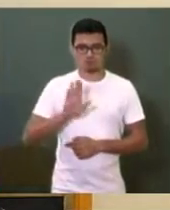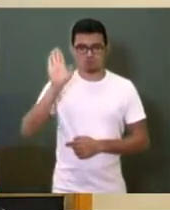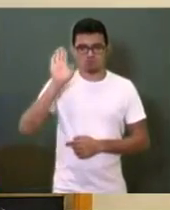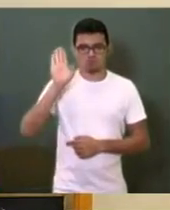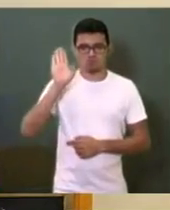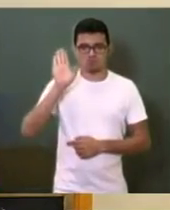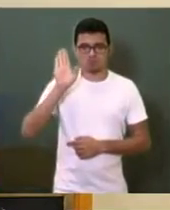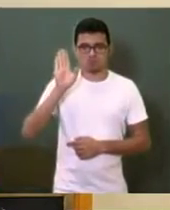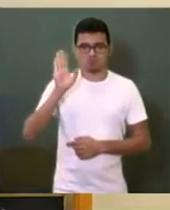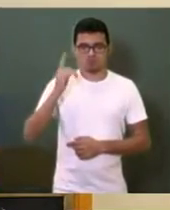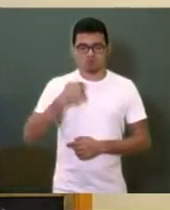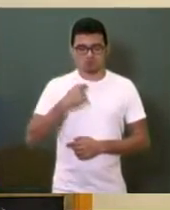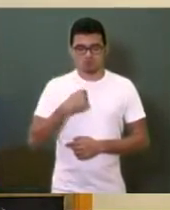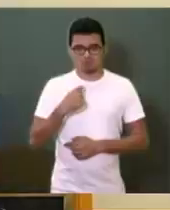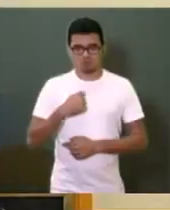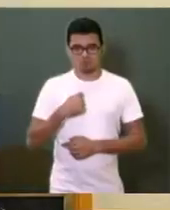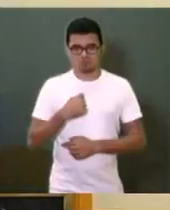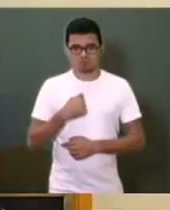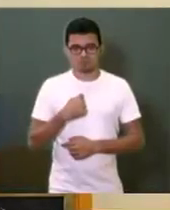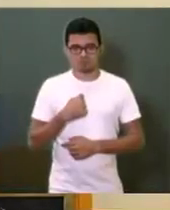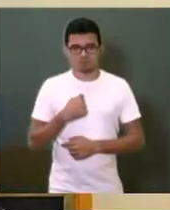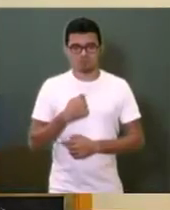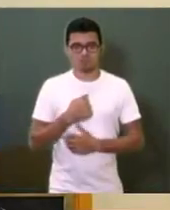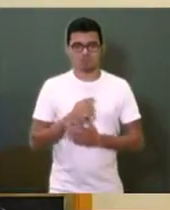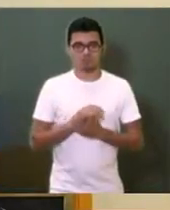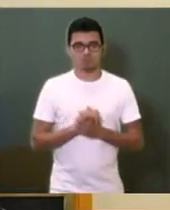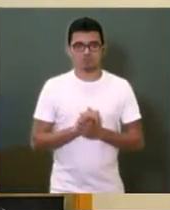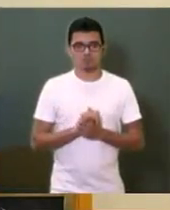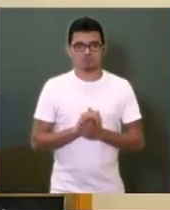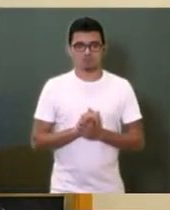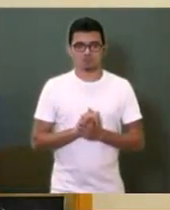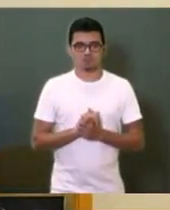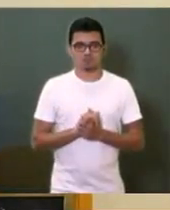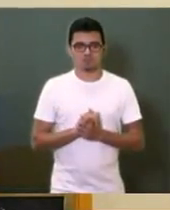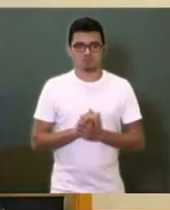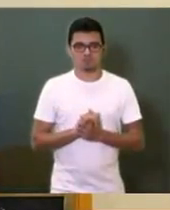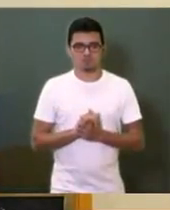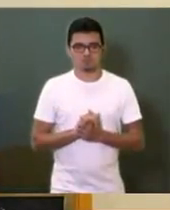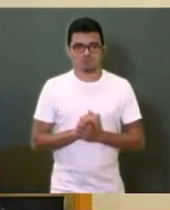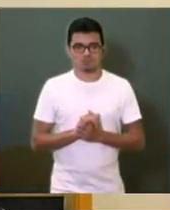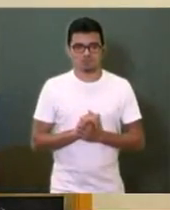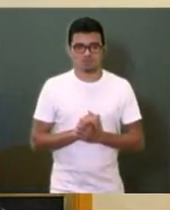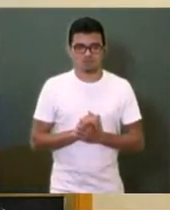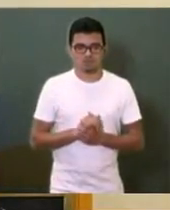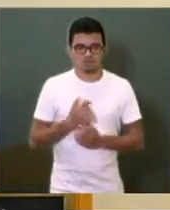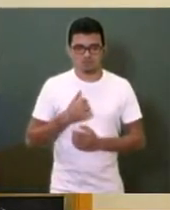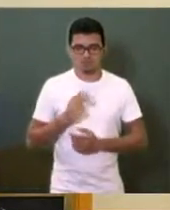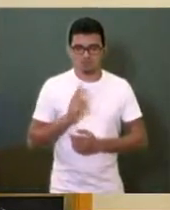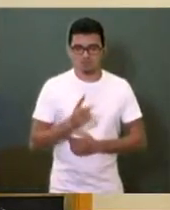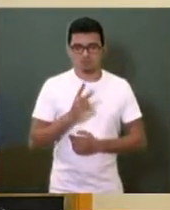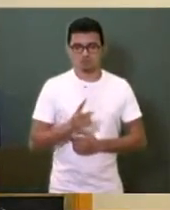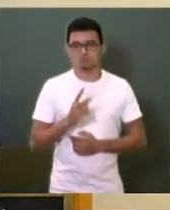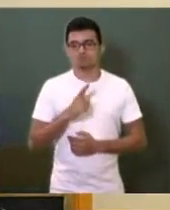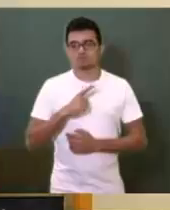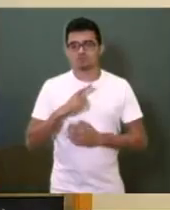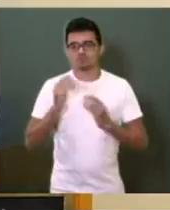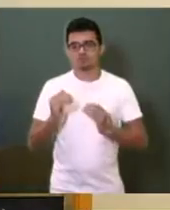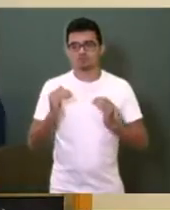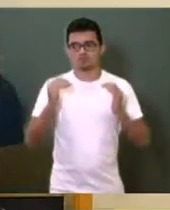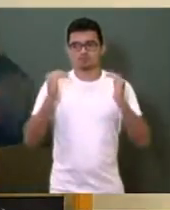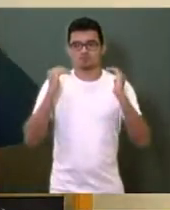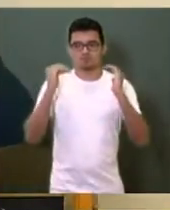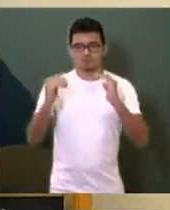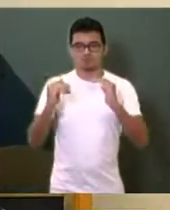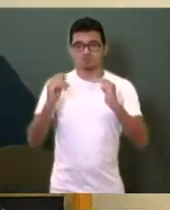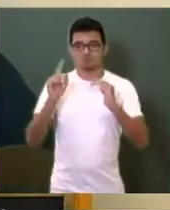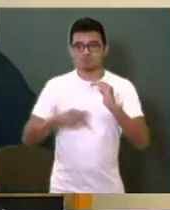a cidade abaixo do meu mandato de vereador então coloquei sempre acima os